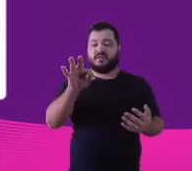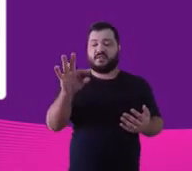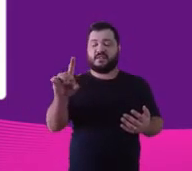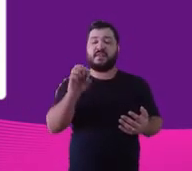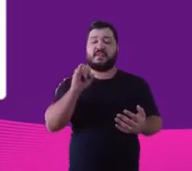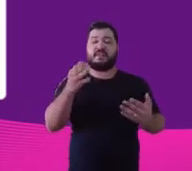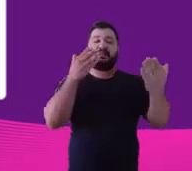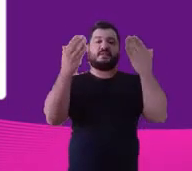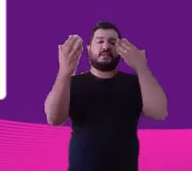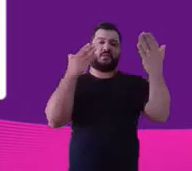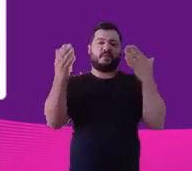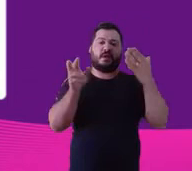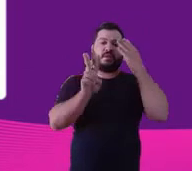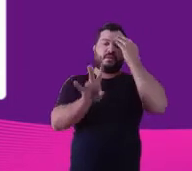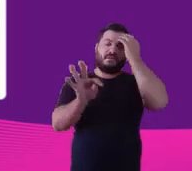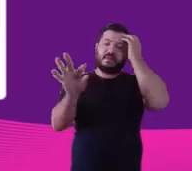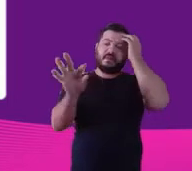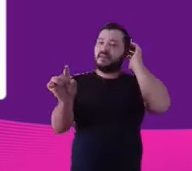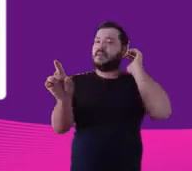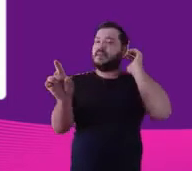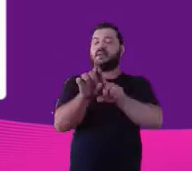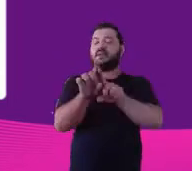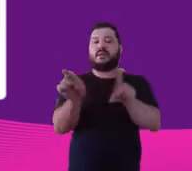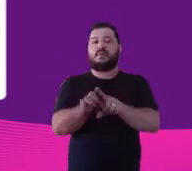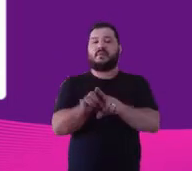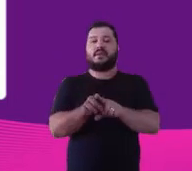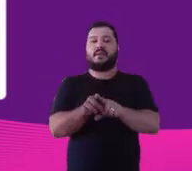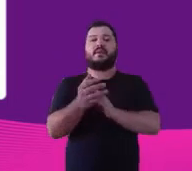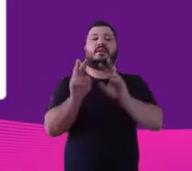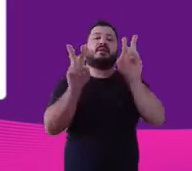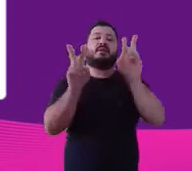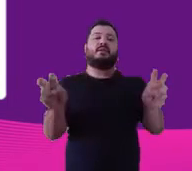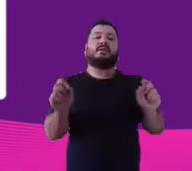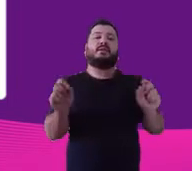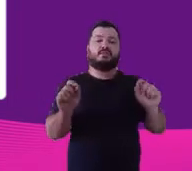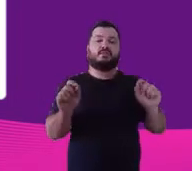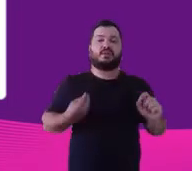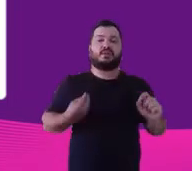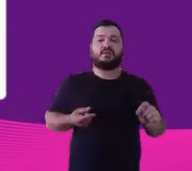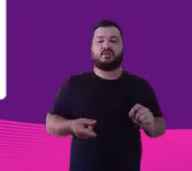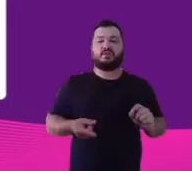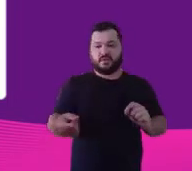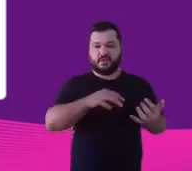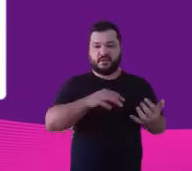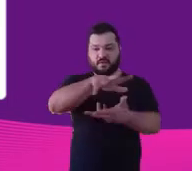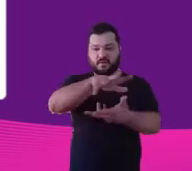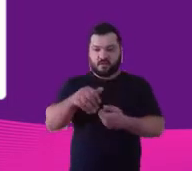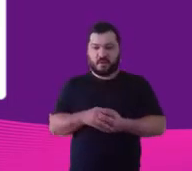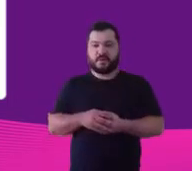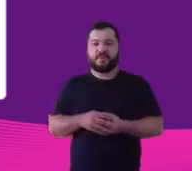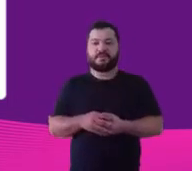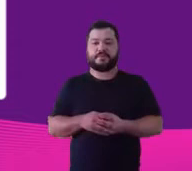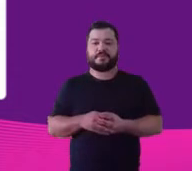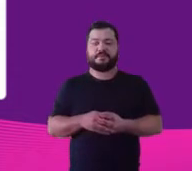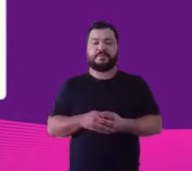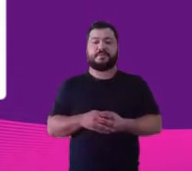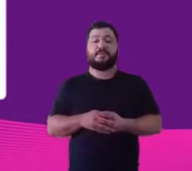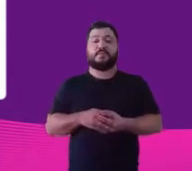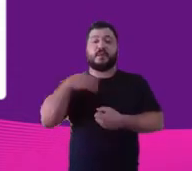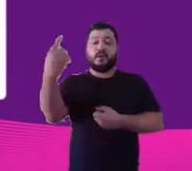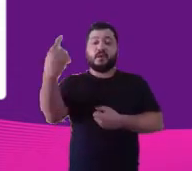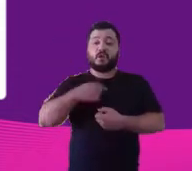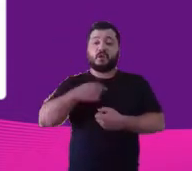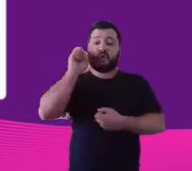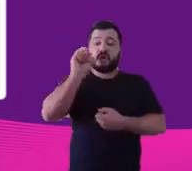quando comparado ao de TV é também aqui em termos de sobrevida global é quando a gente